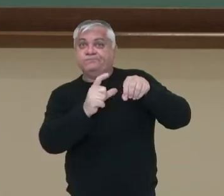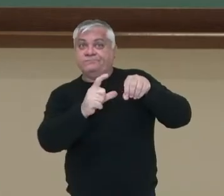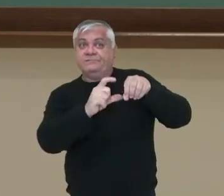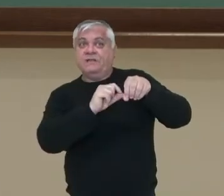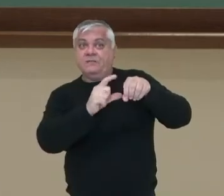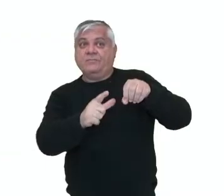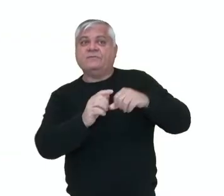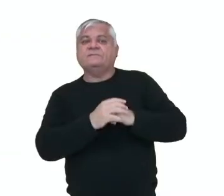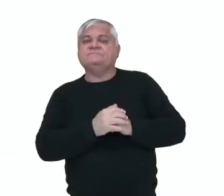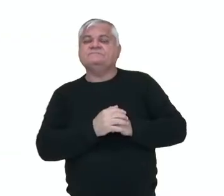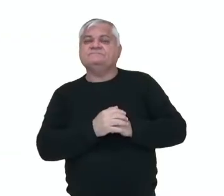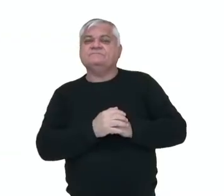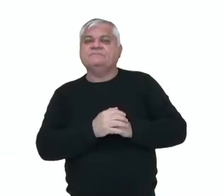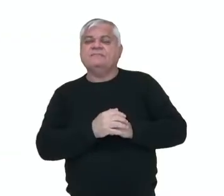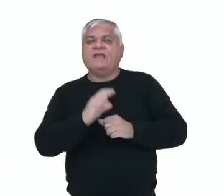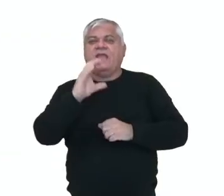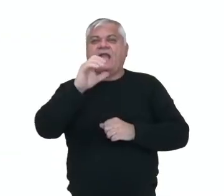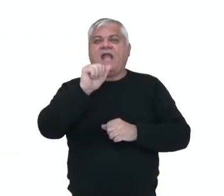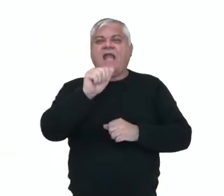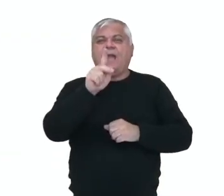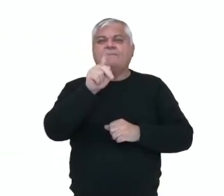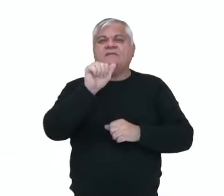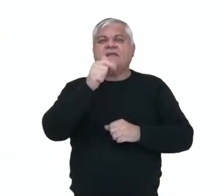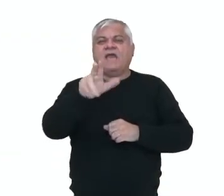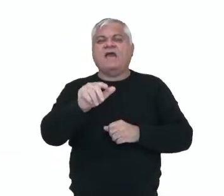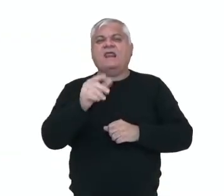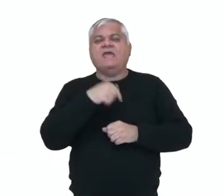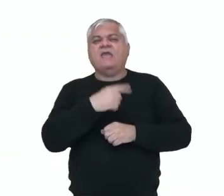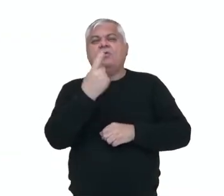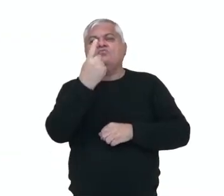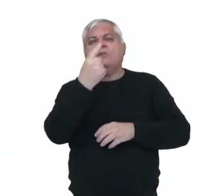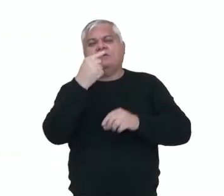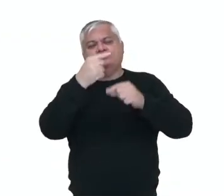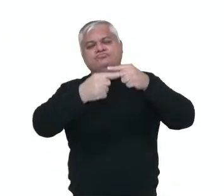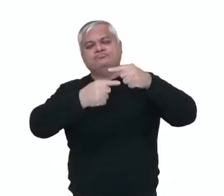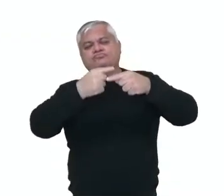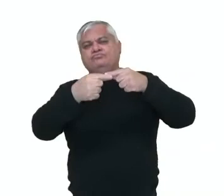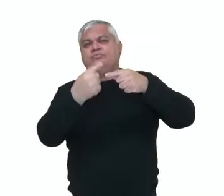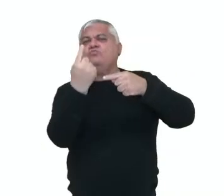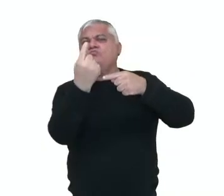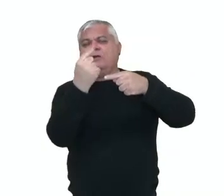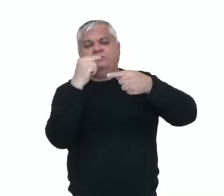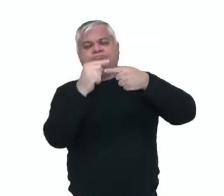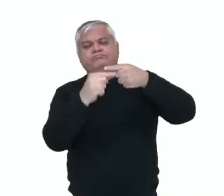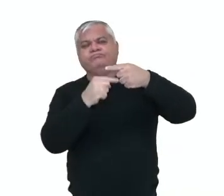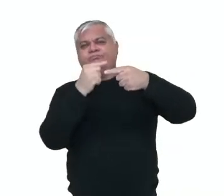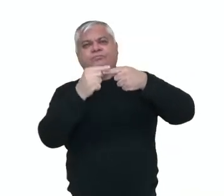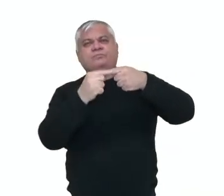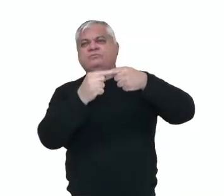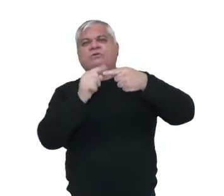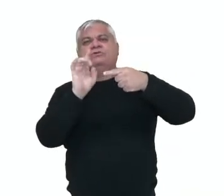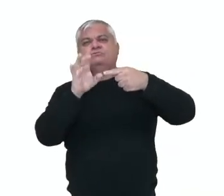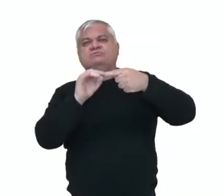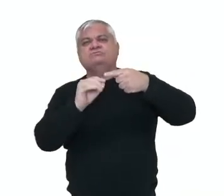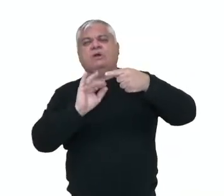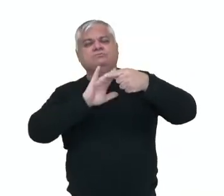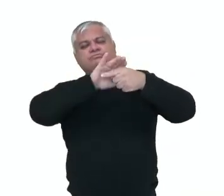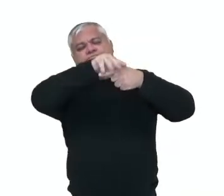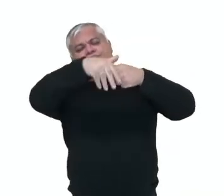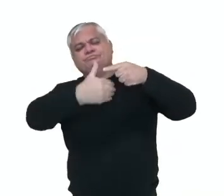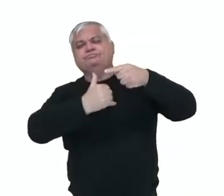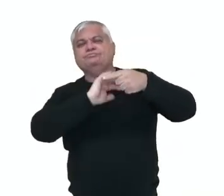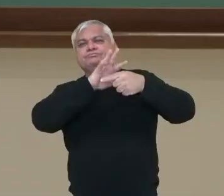outras, inclusive, e o capilar é uma camada única de células que vai permitir a entrada desses gases, por exemplo,